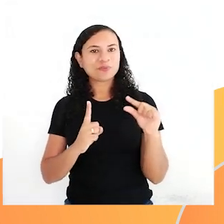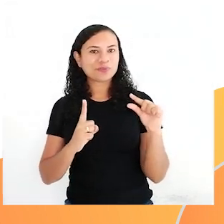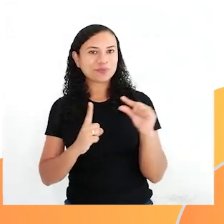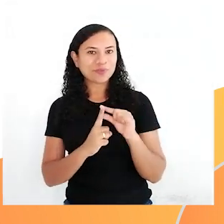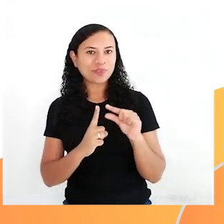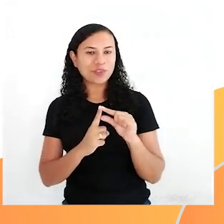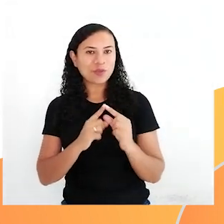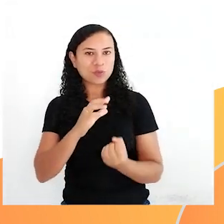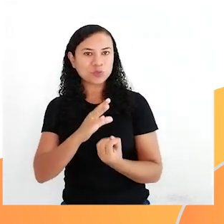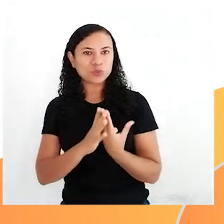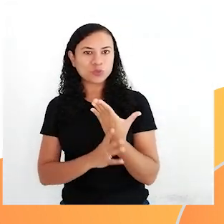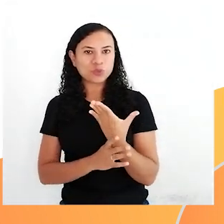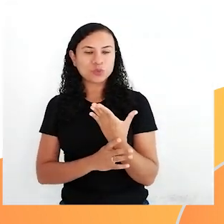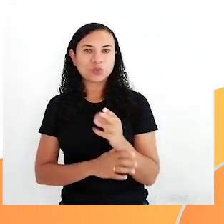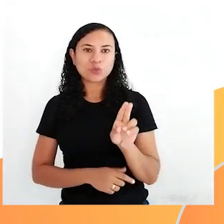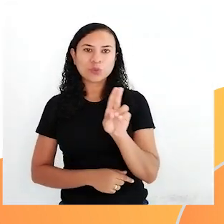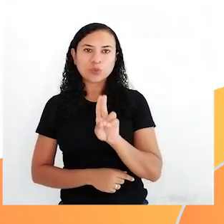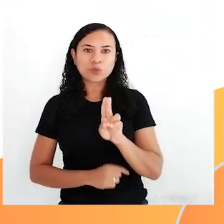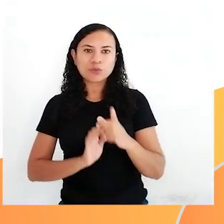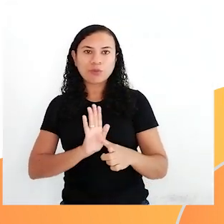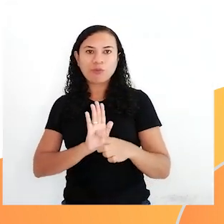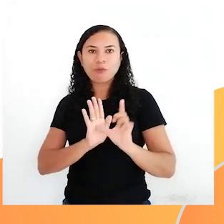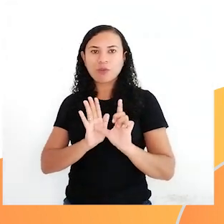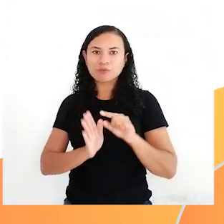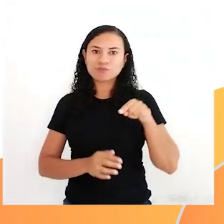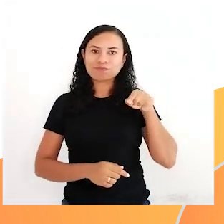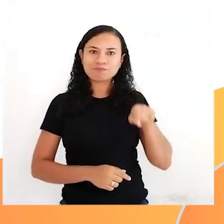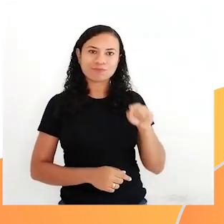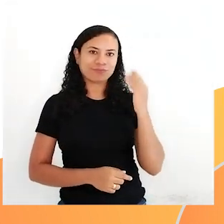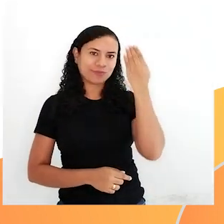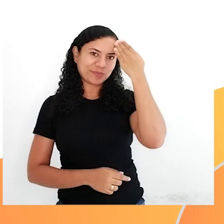que se formaram a partir da primitiva dente.